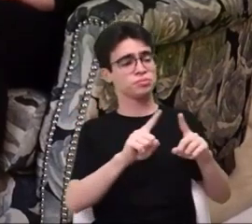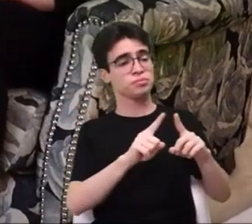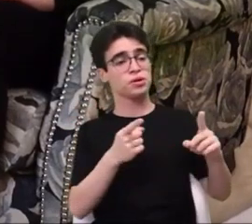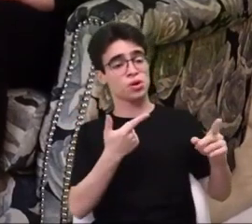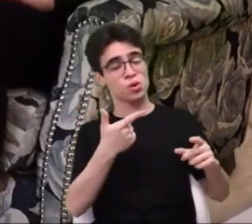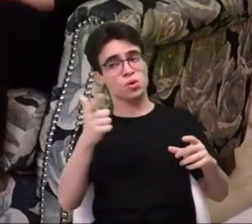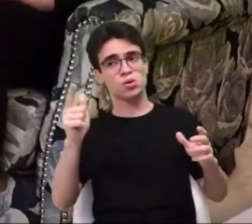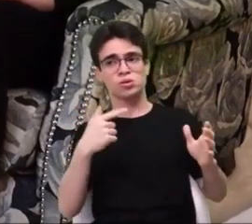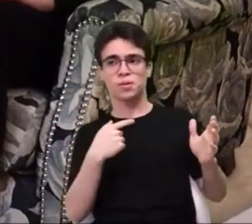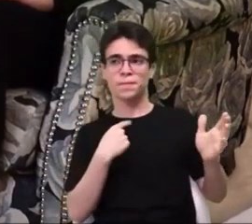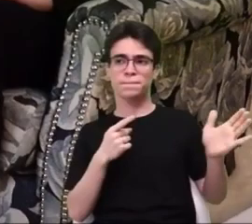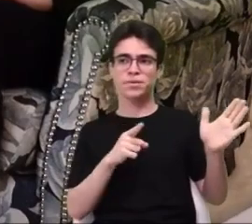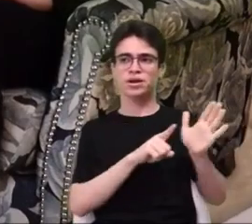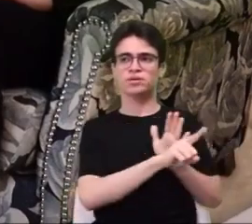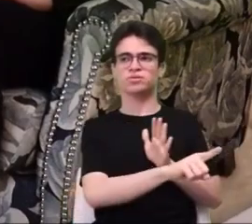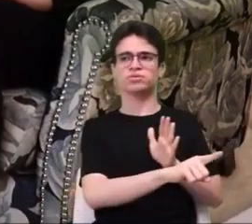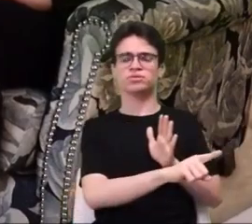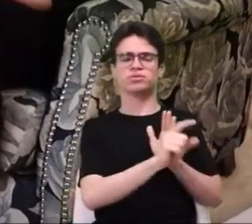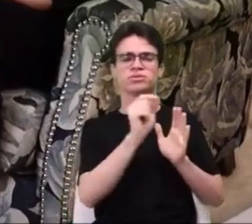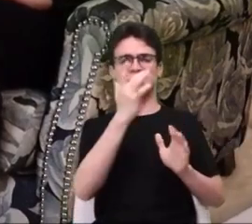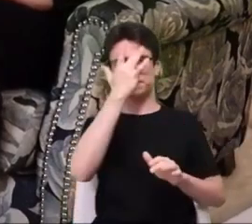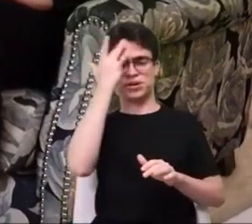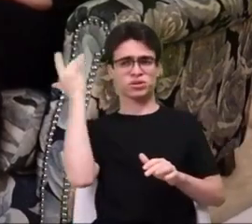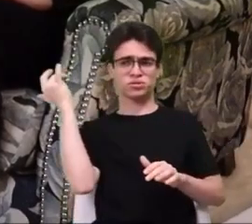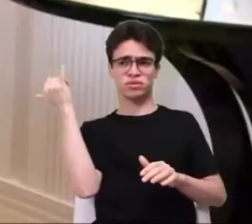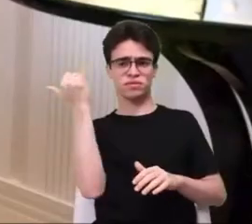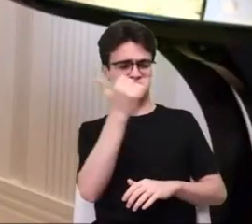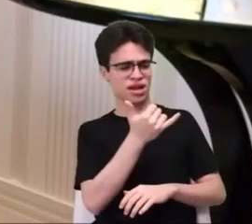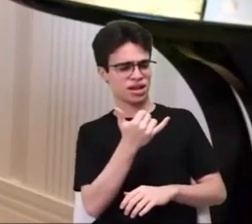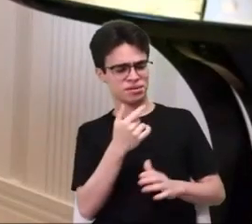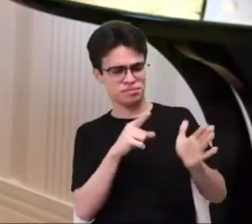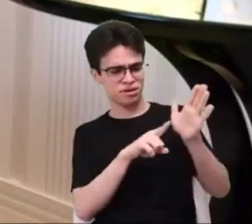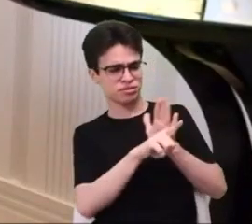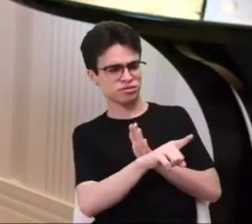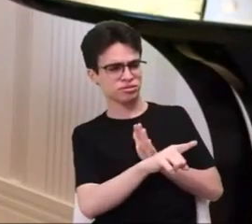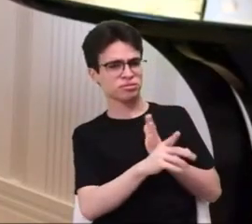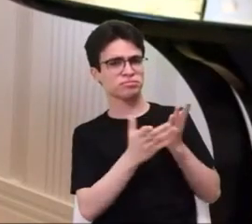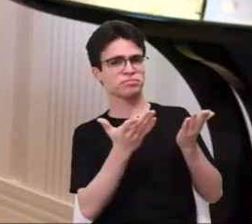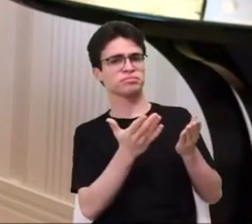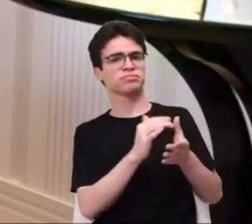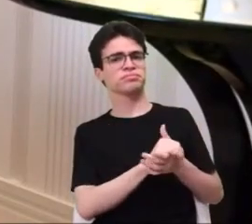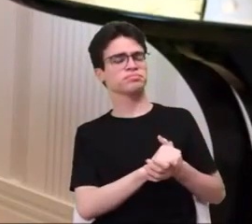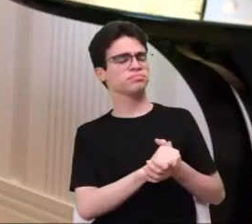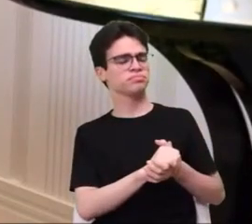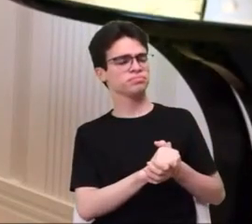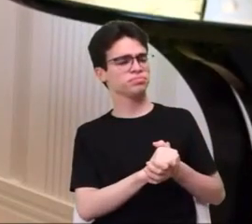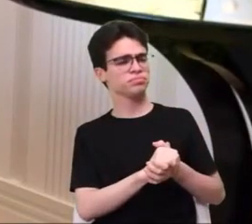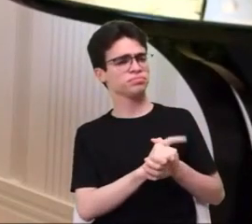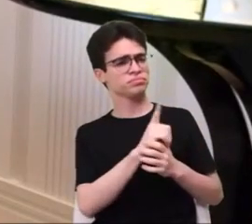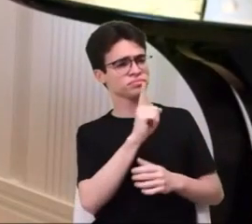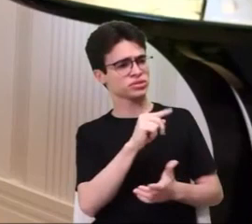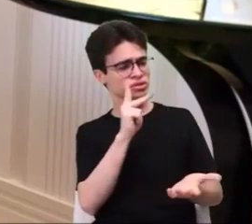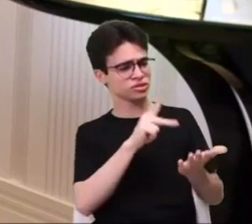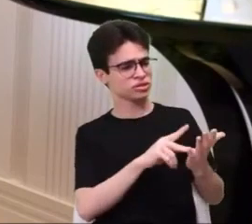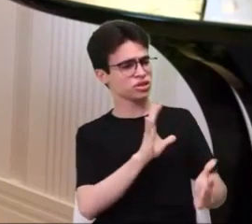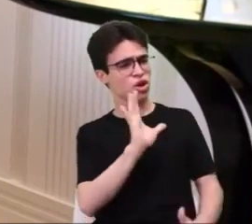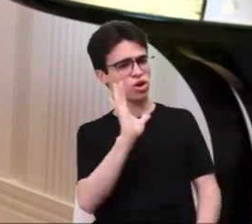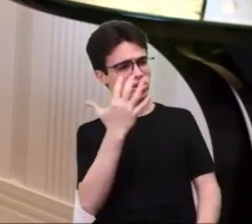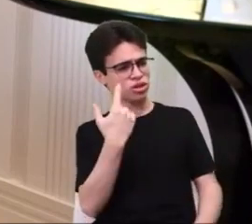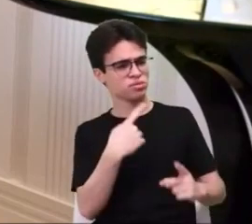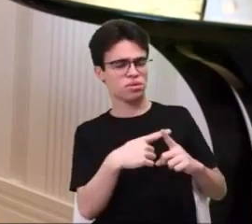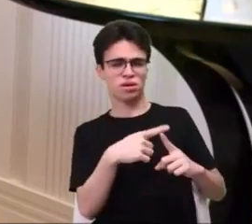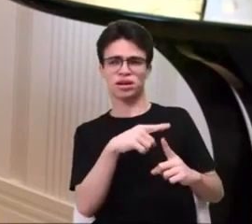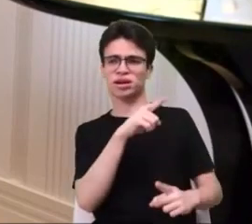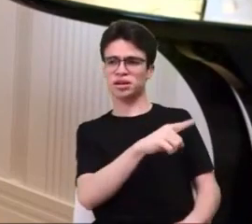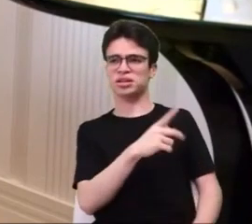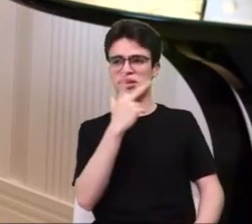outra pergunta que fazem, né? Dizem, não, olha, isso acontece porque ele sofreu